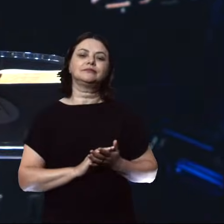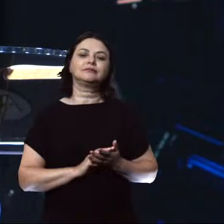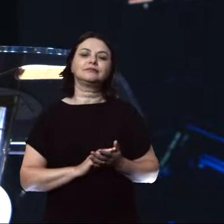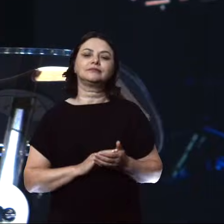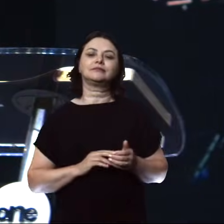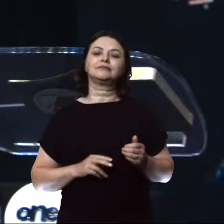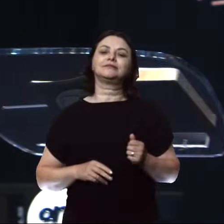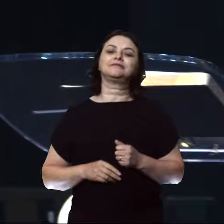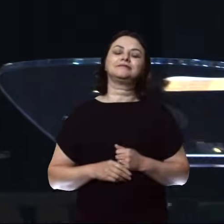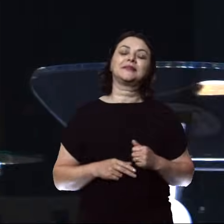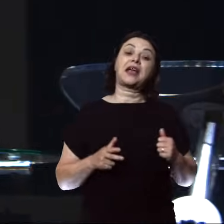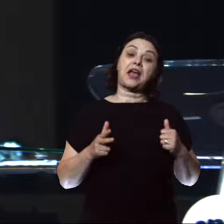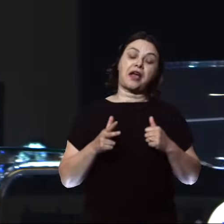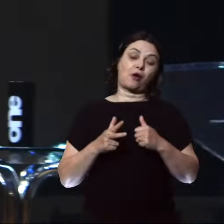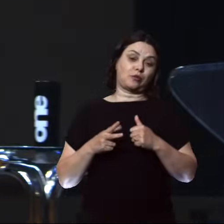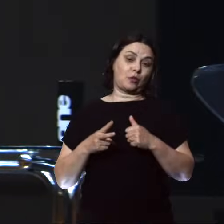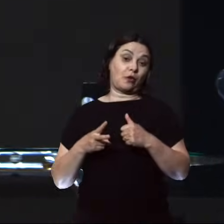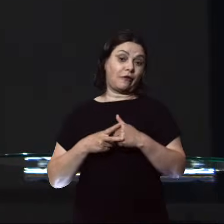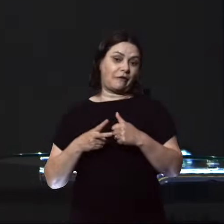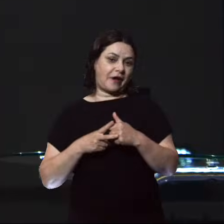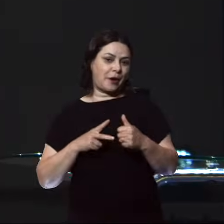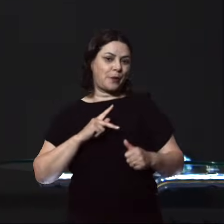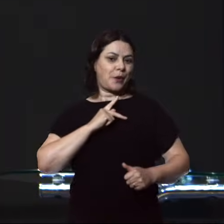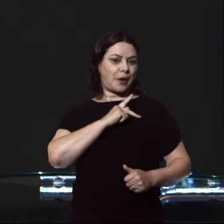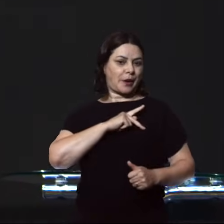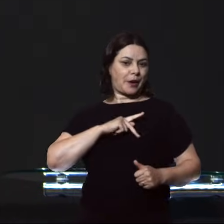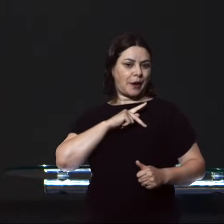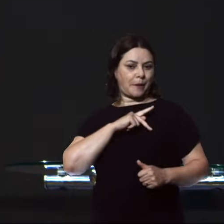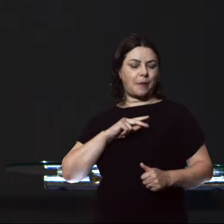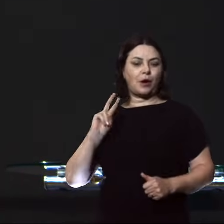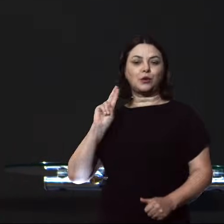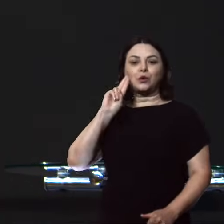querer falar grego aqui, mas o verbo que ele usa é como se ele estivesse